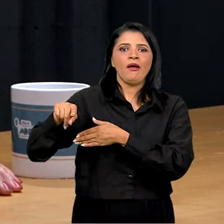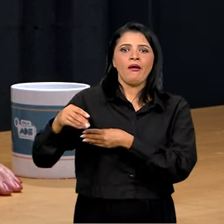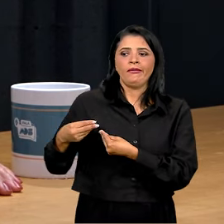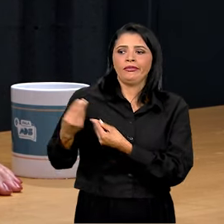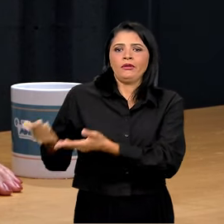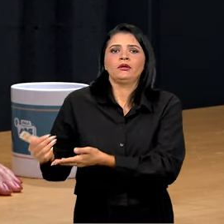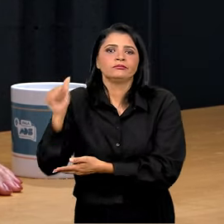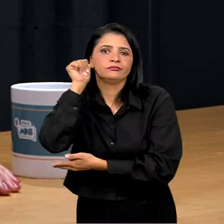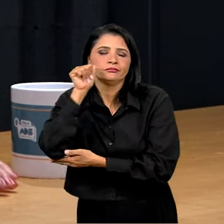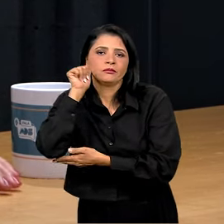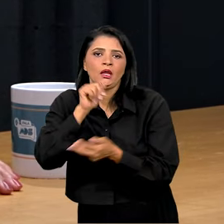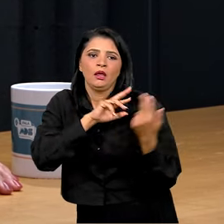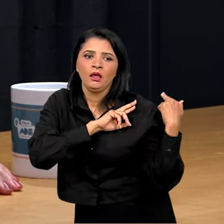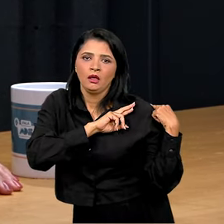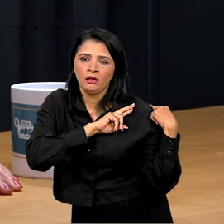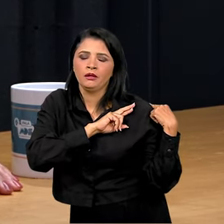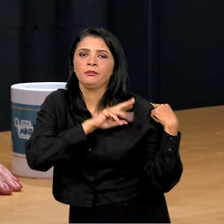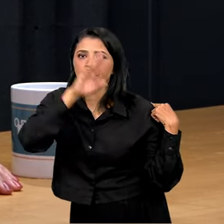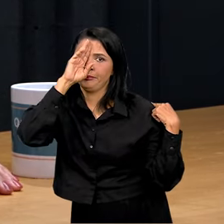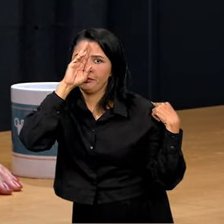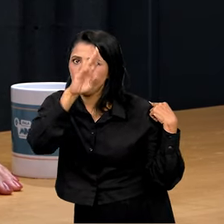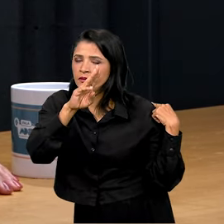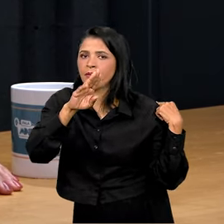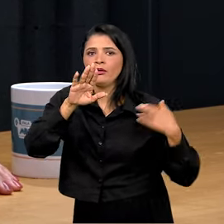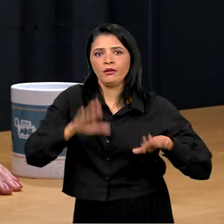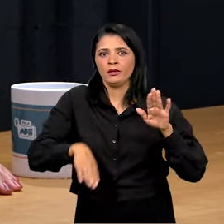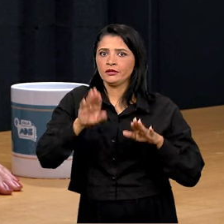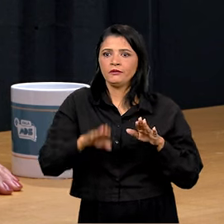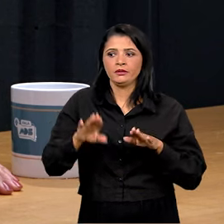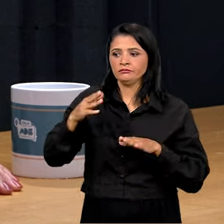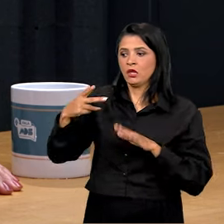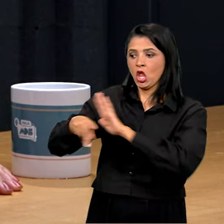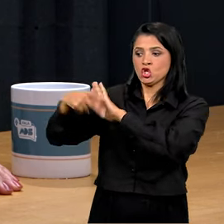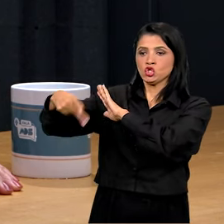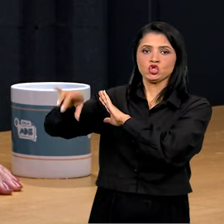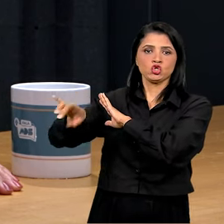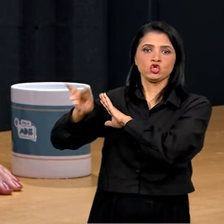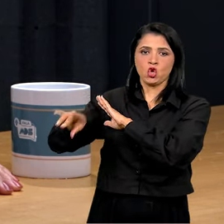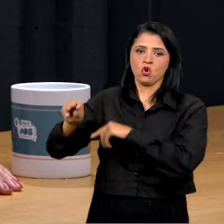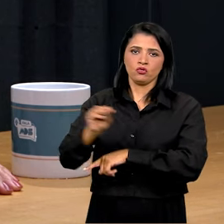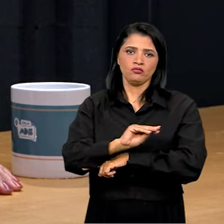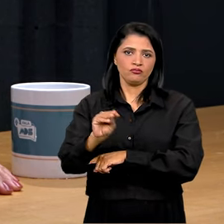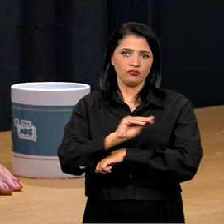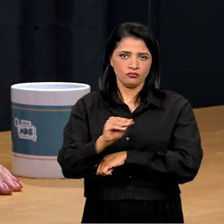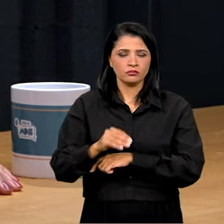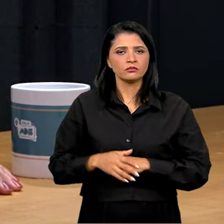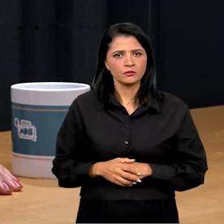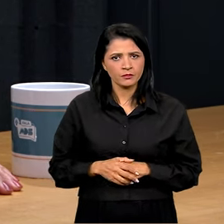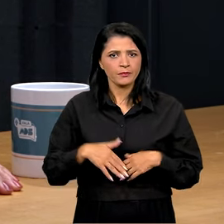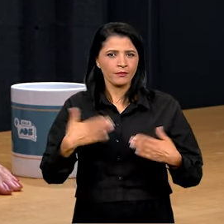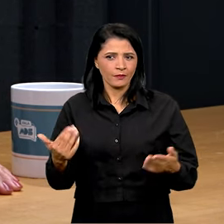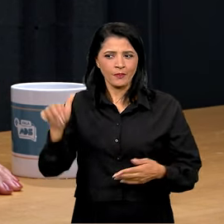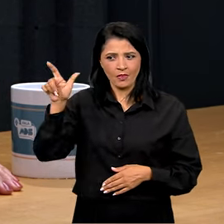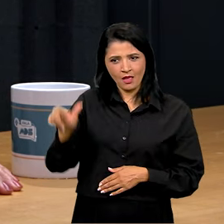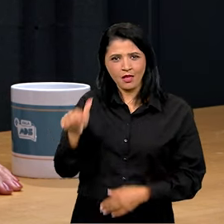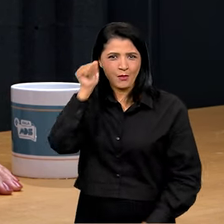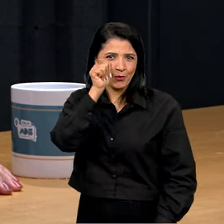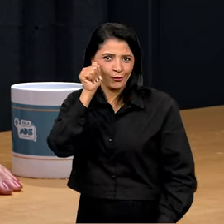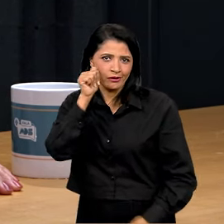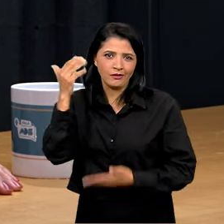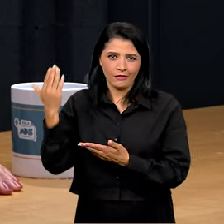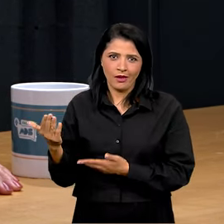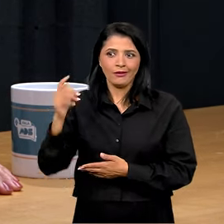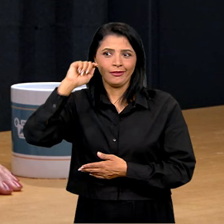mulheres a responsabilidade principal e às vezes exclusiva pelo trabalho de cuidado a assim as mulheres em